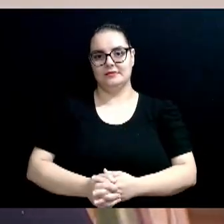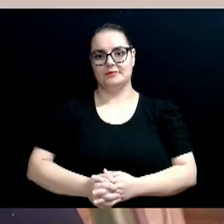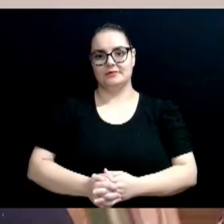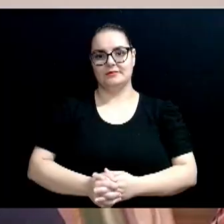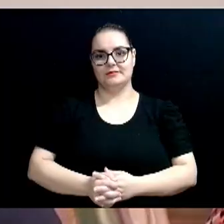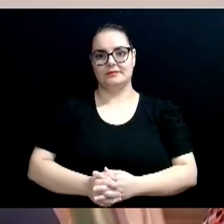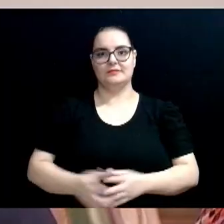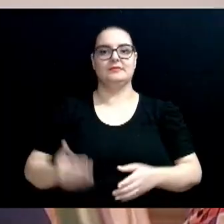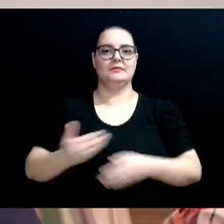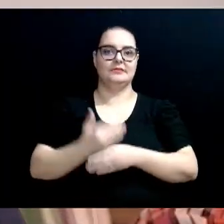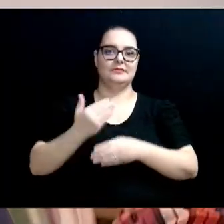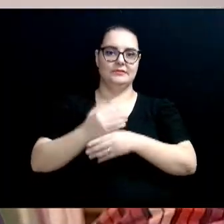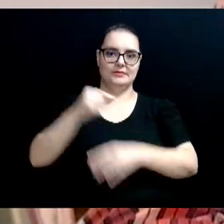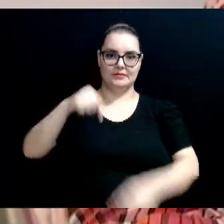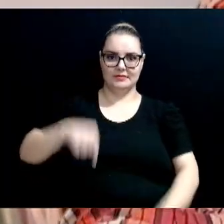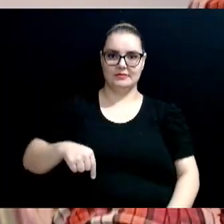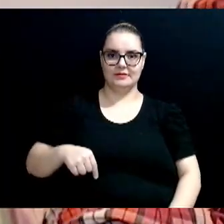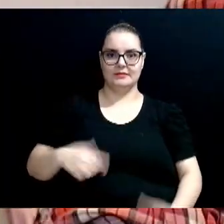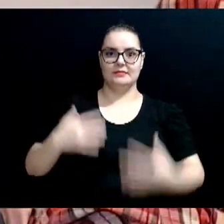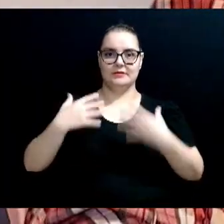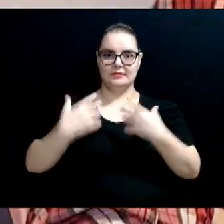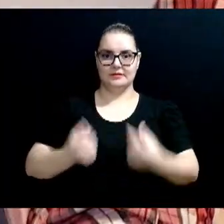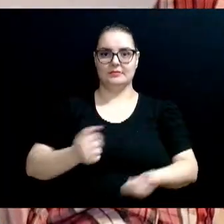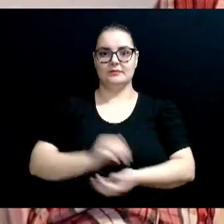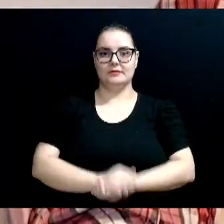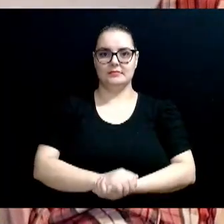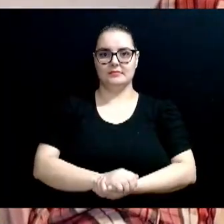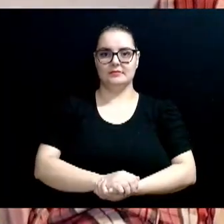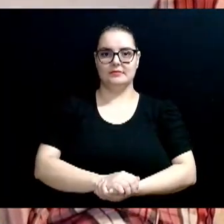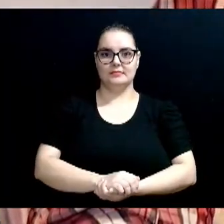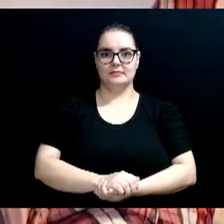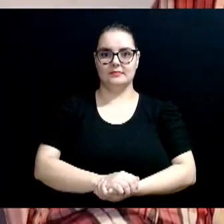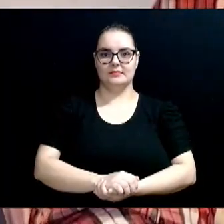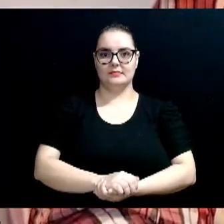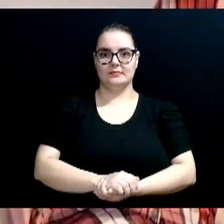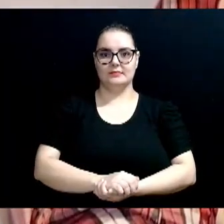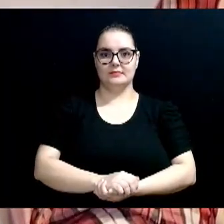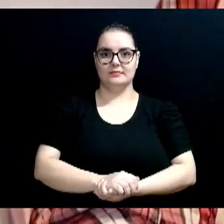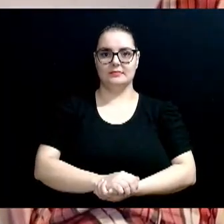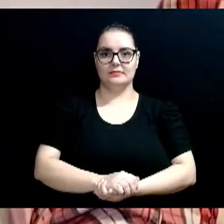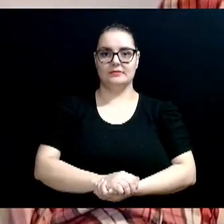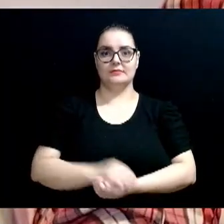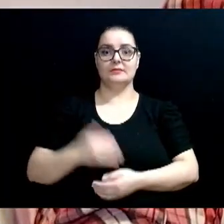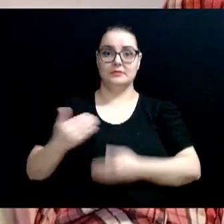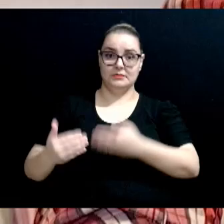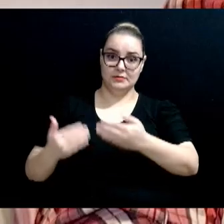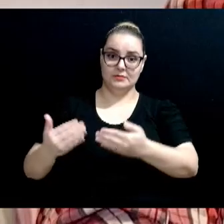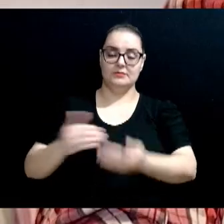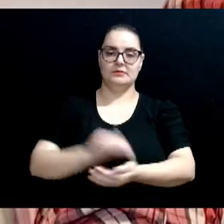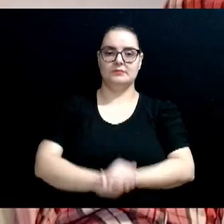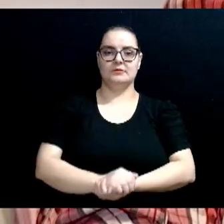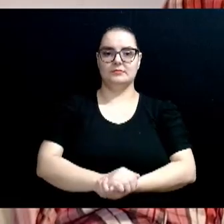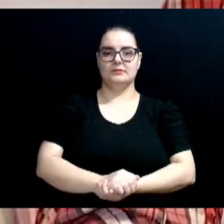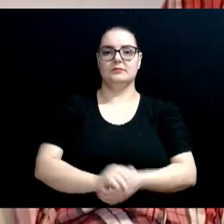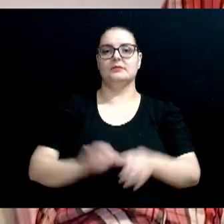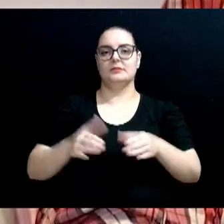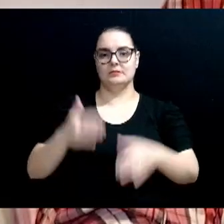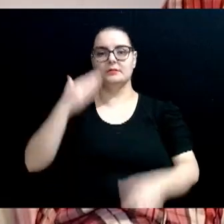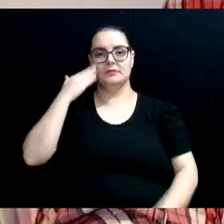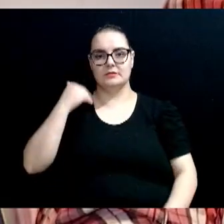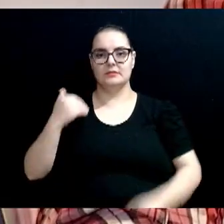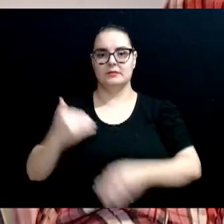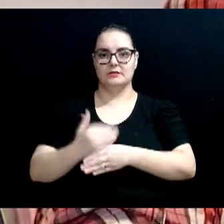construímos essa casa para receber. E durante o processo, a equipe sabia que a gente estava em